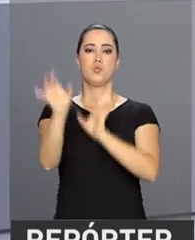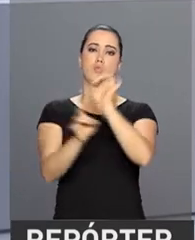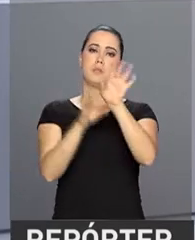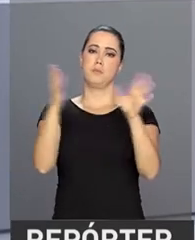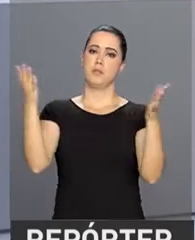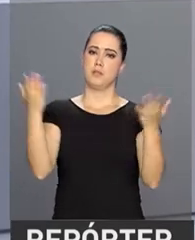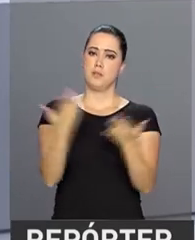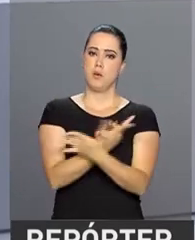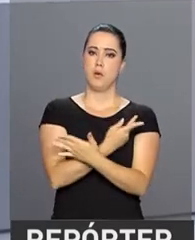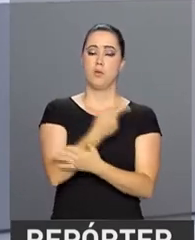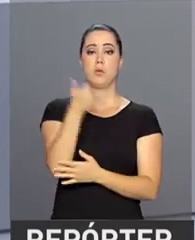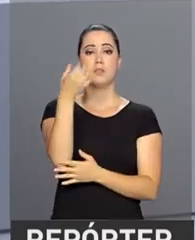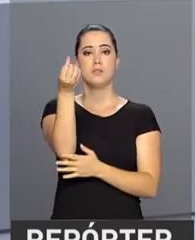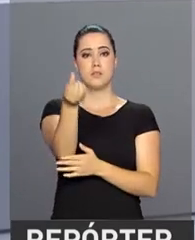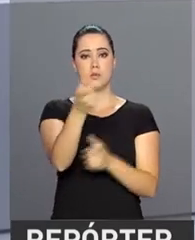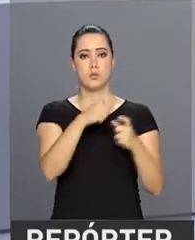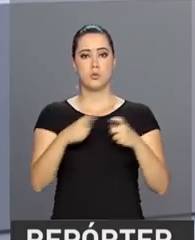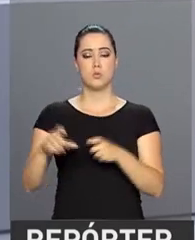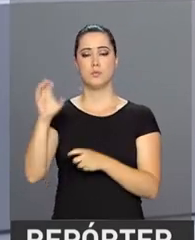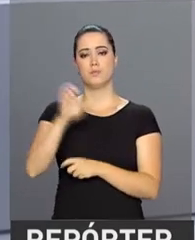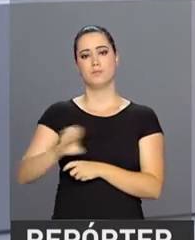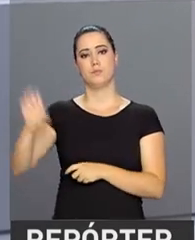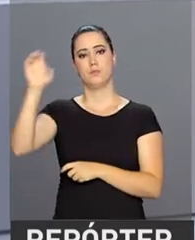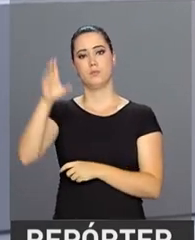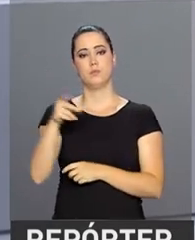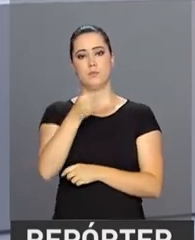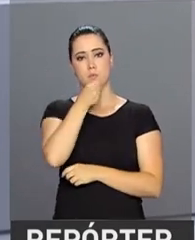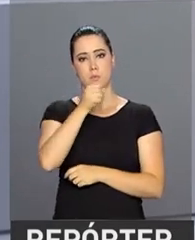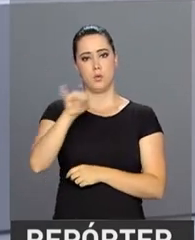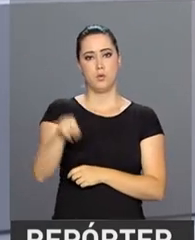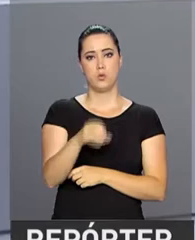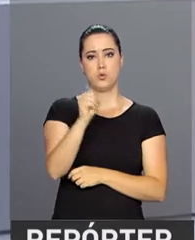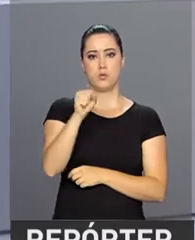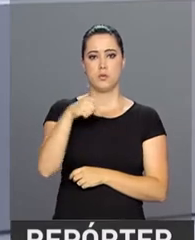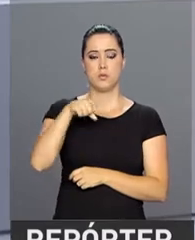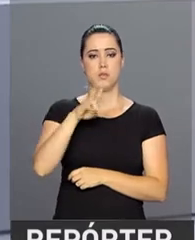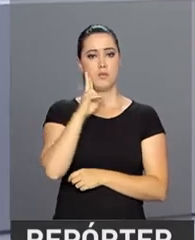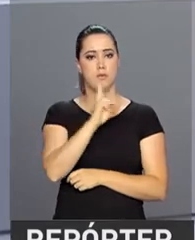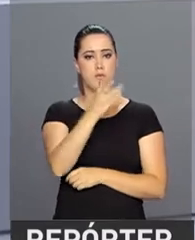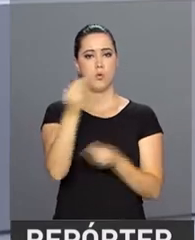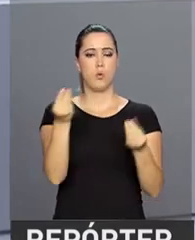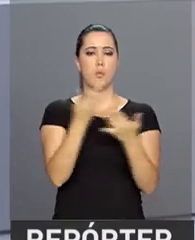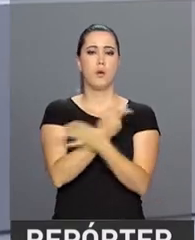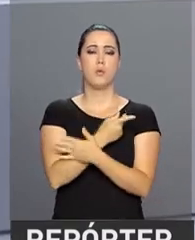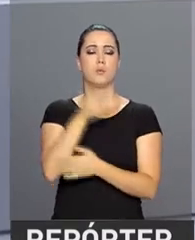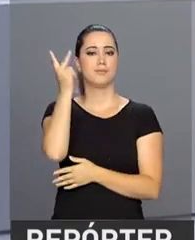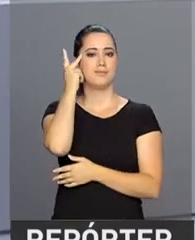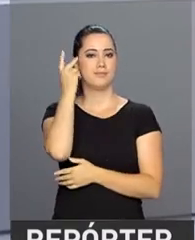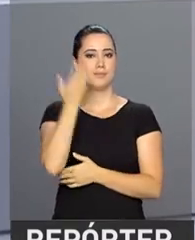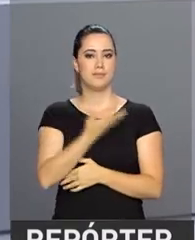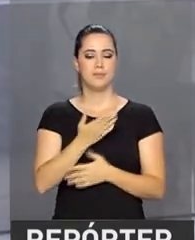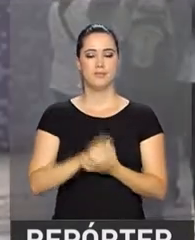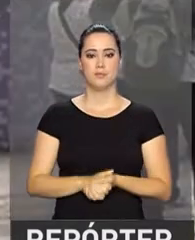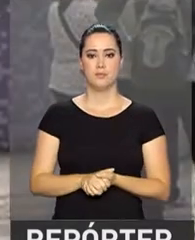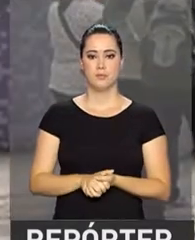foi realizado em 16 estados do Brasil. O repórter José Luiz Filho foi conferir como foi o dia em São